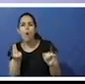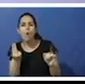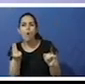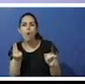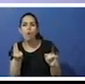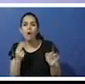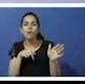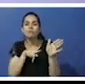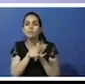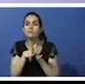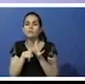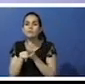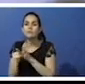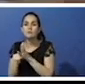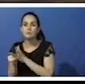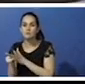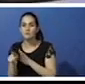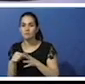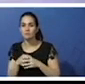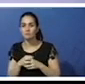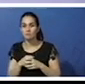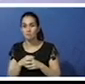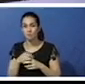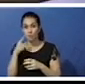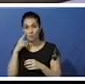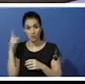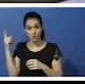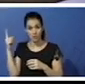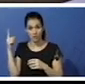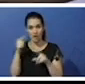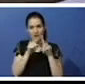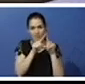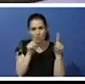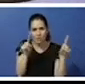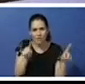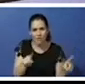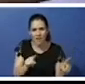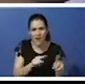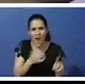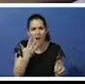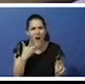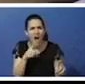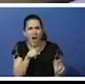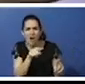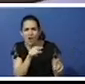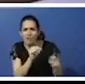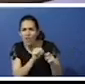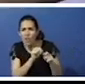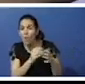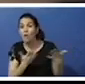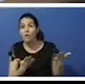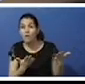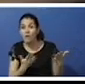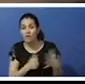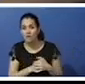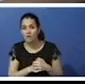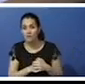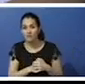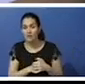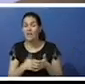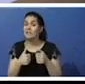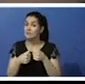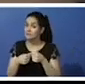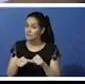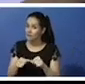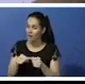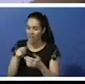e pesquisa. Vamos ver essa figura. Essa criança está fazendo o quê? Olha, elas